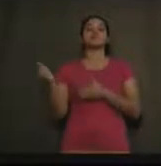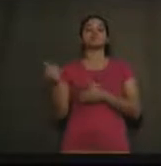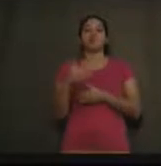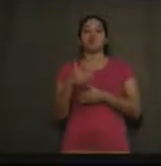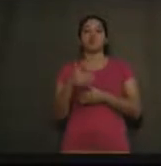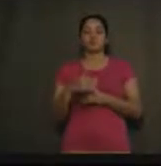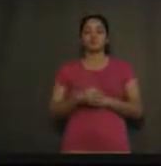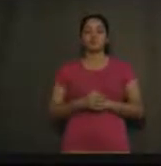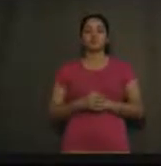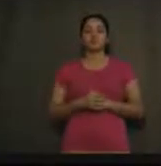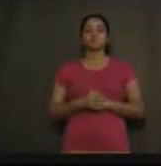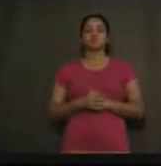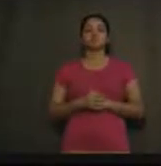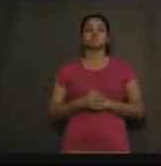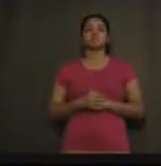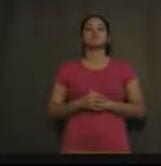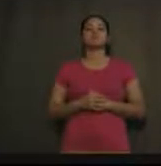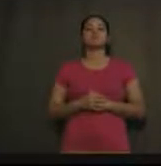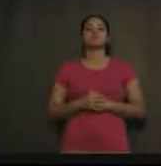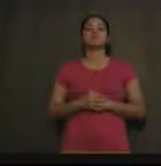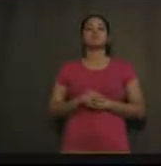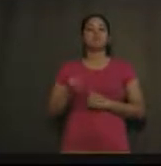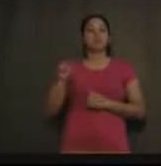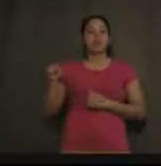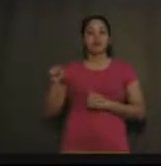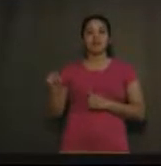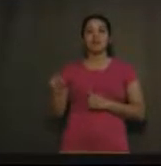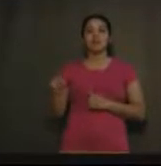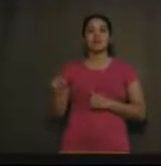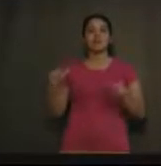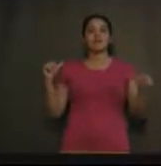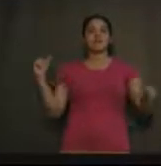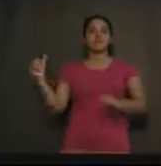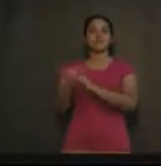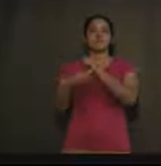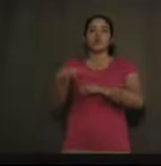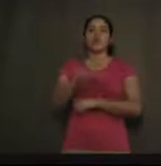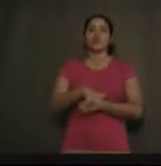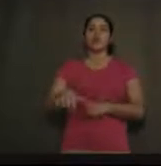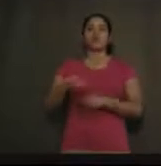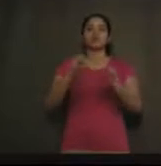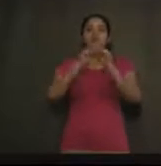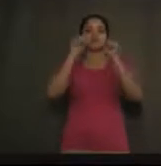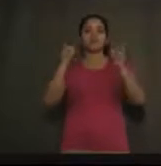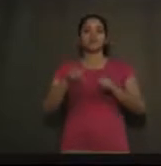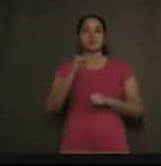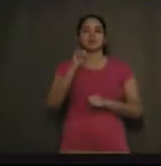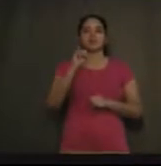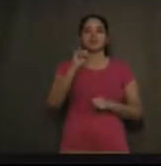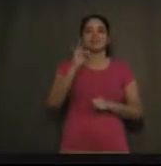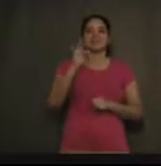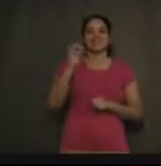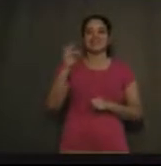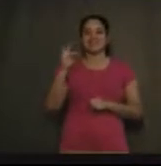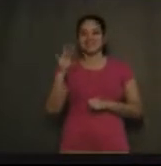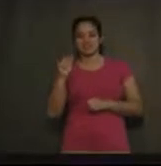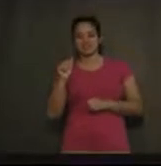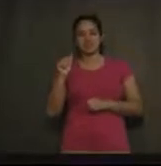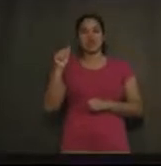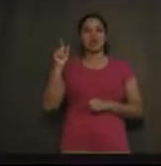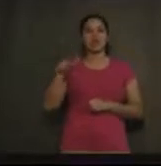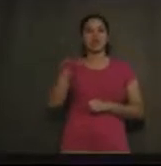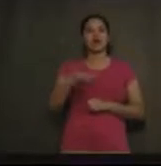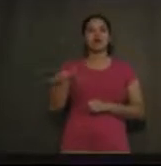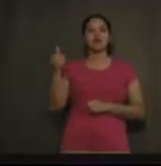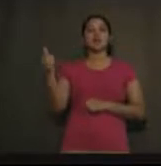livro que revolucionou a área da mecânica celeste, uma das áreas mais antigas e mais nobres da matemática,